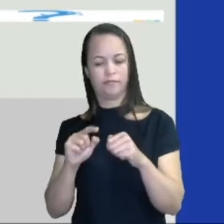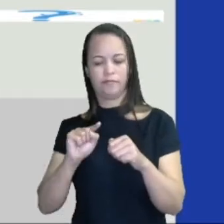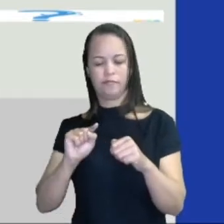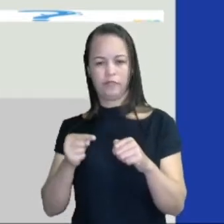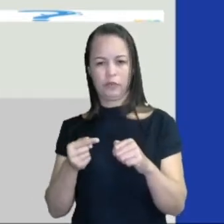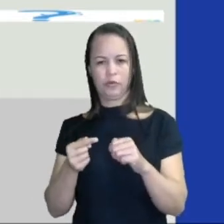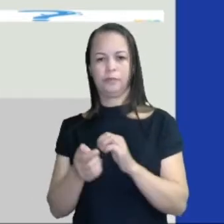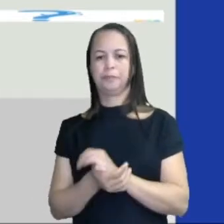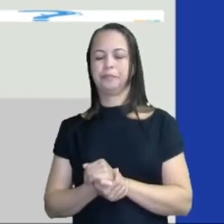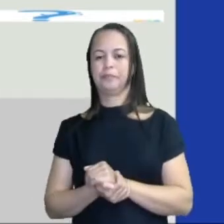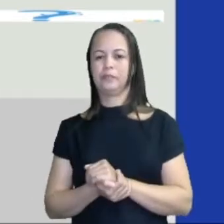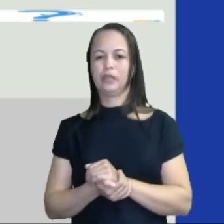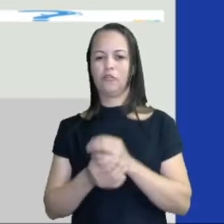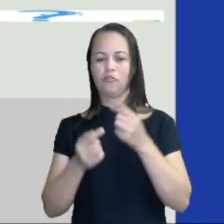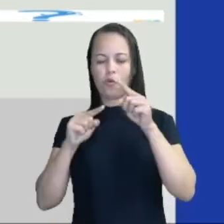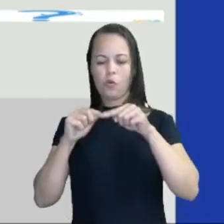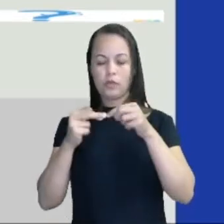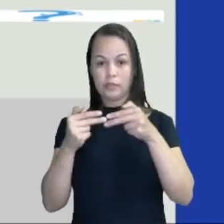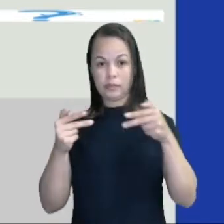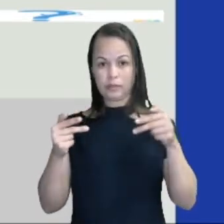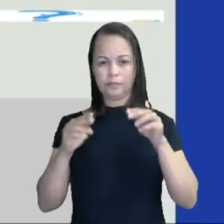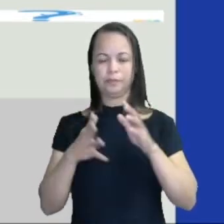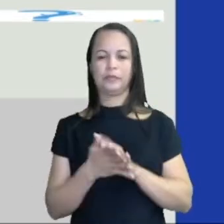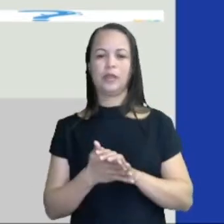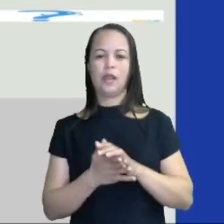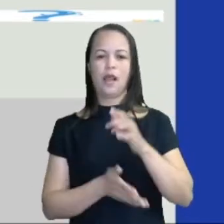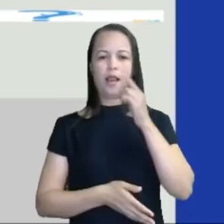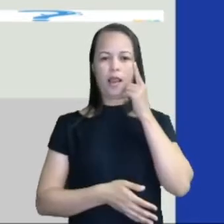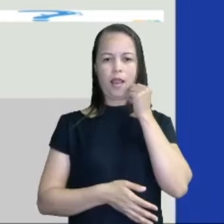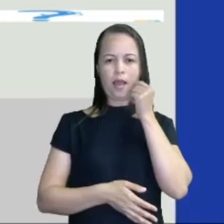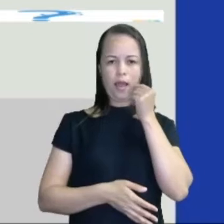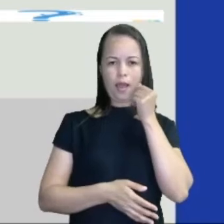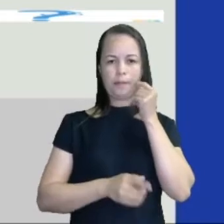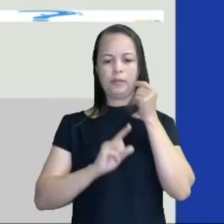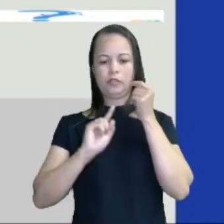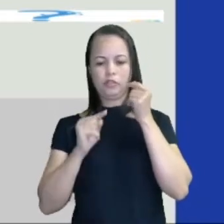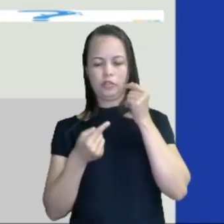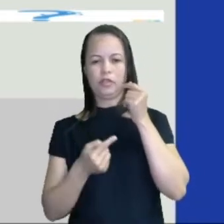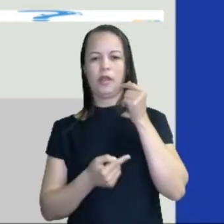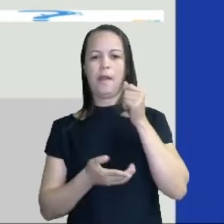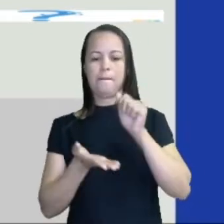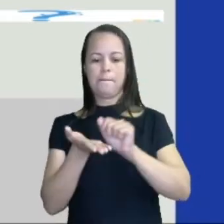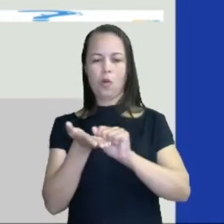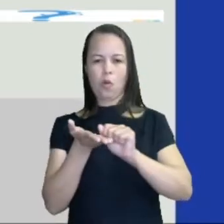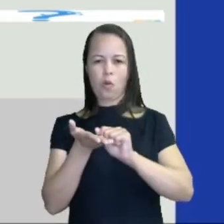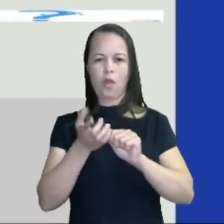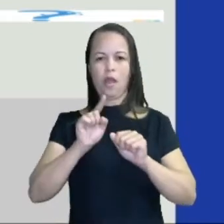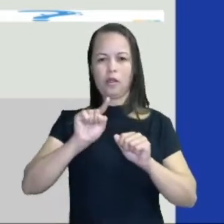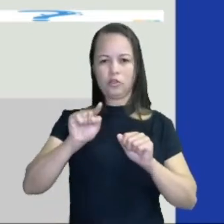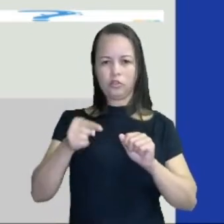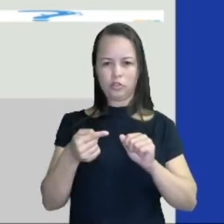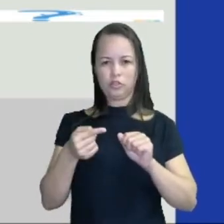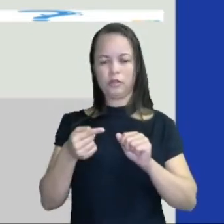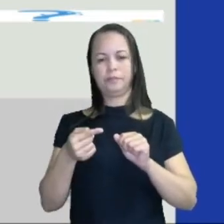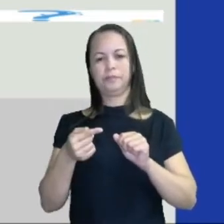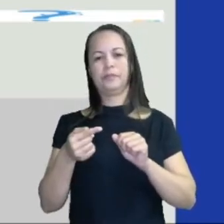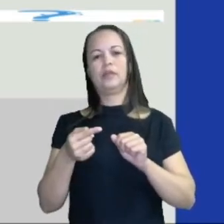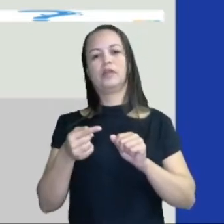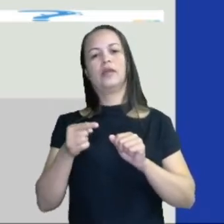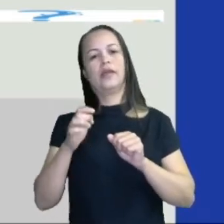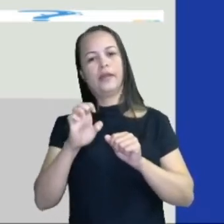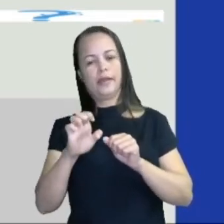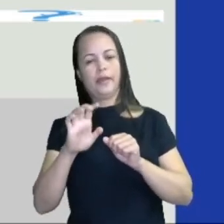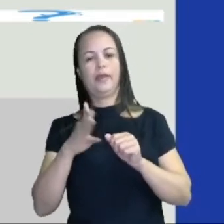né? Eu vou separar os elementos. Lápis, borracha e agenda. Vê aqui